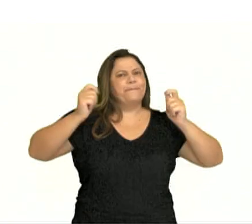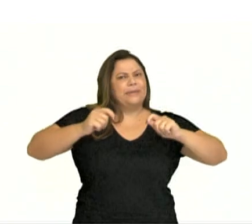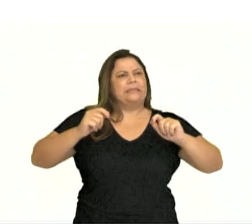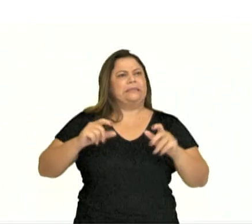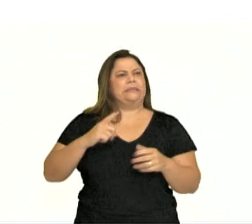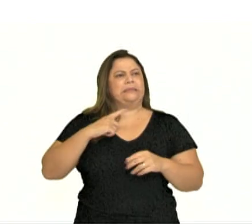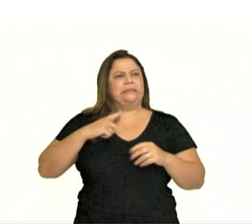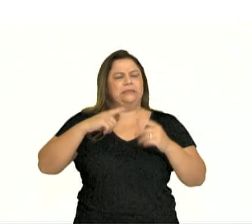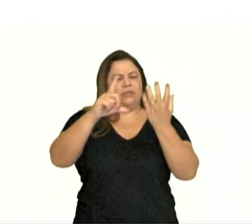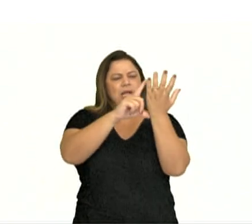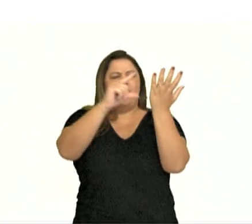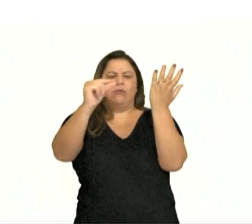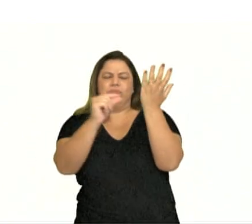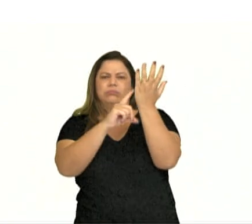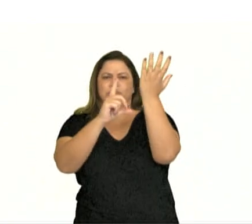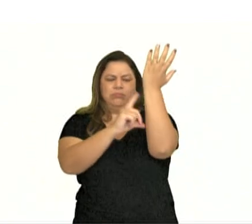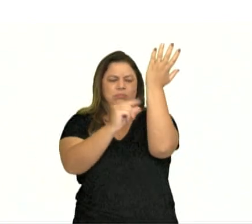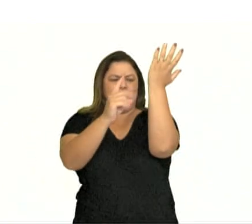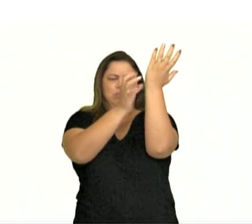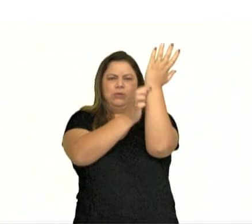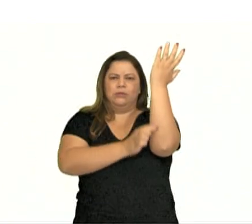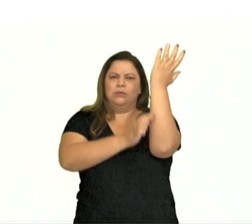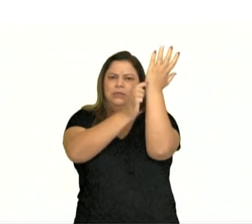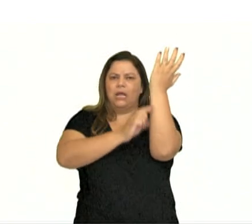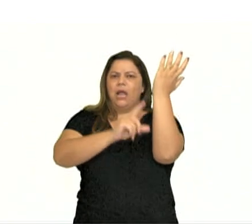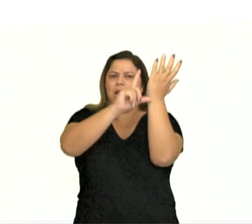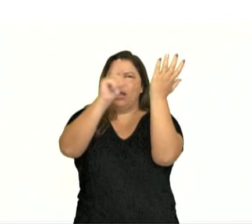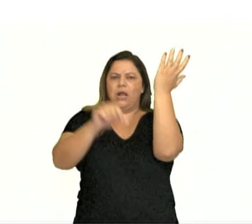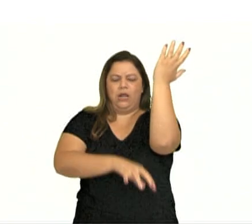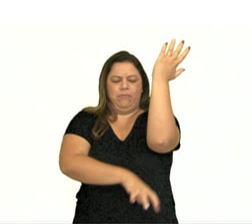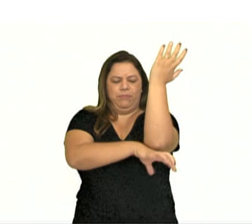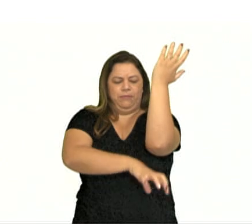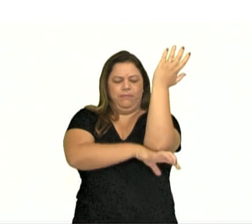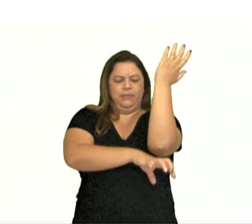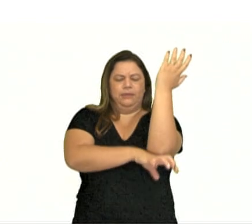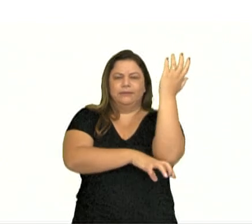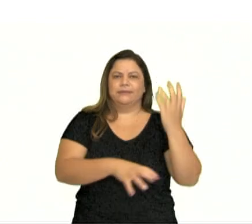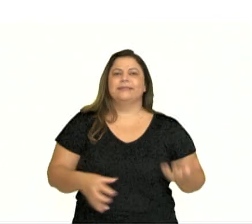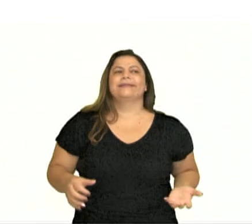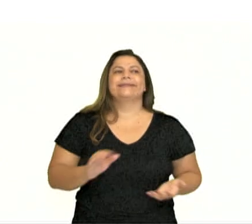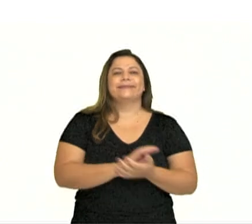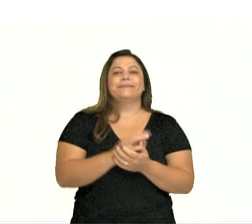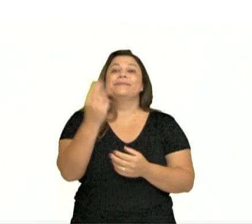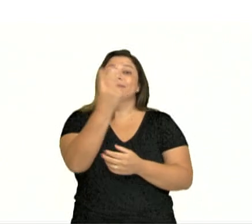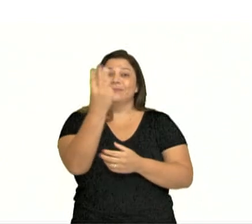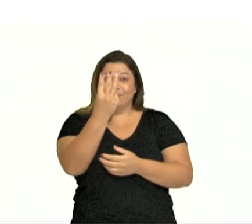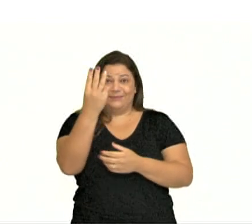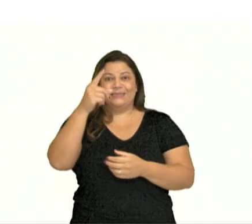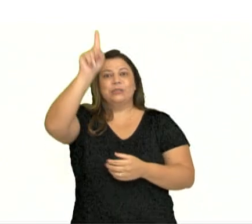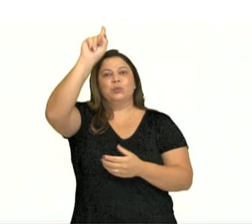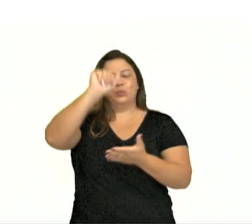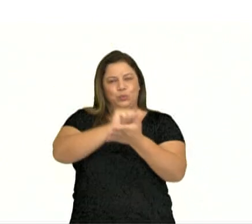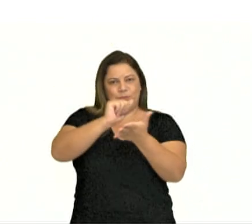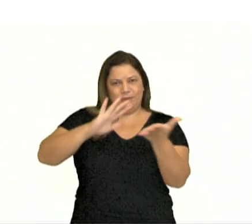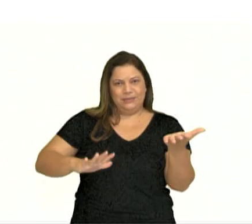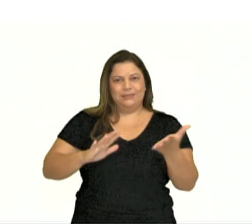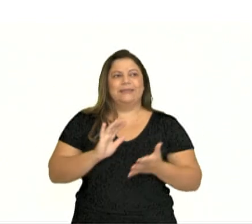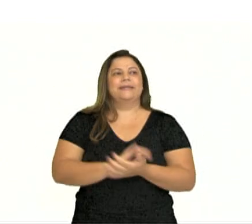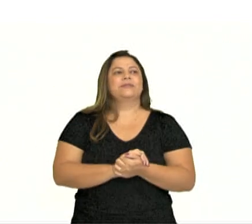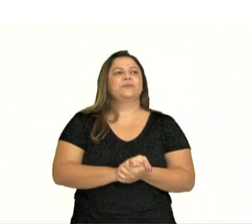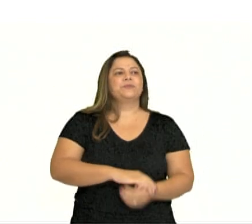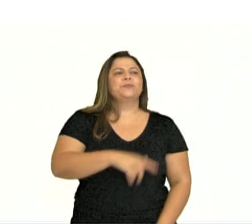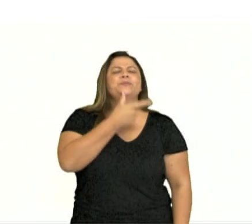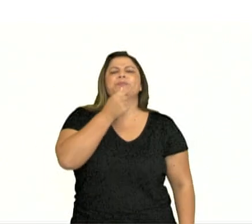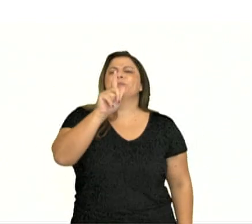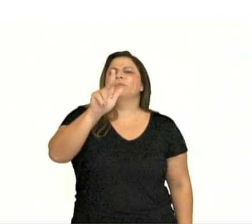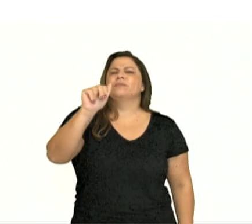nas pontas dos caules e também das raízes. Vamos para a nossa terceira e última atividade? Gustavo chegou em